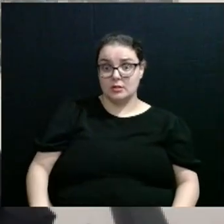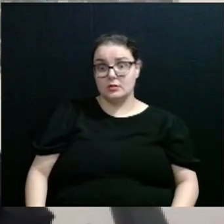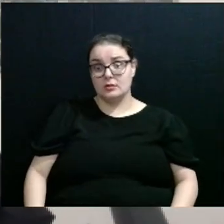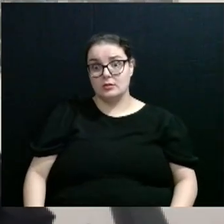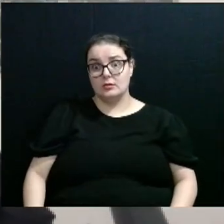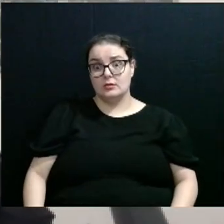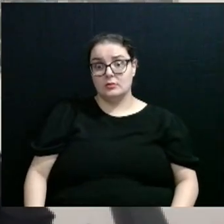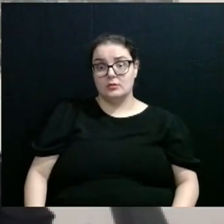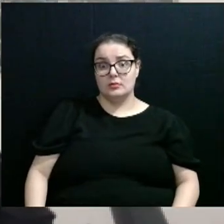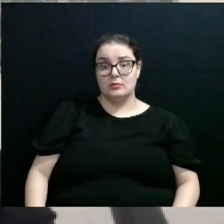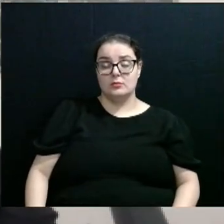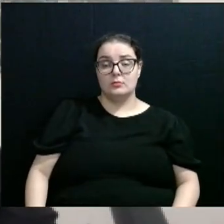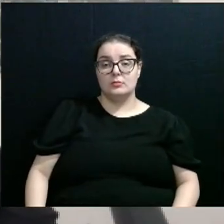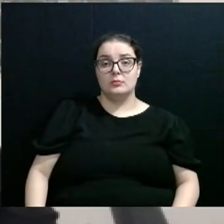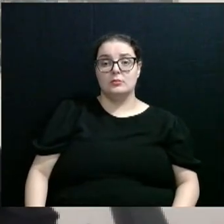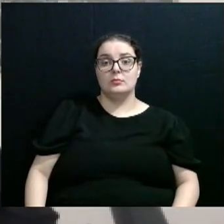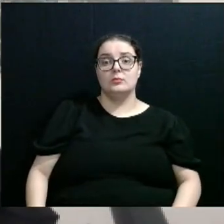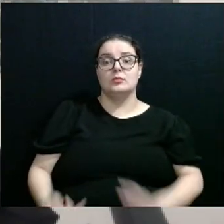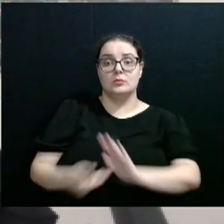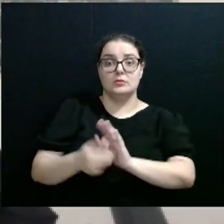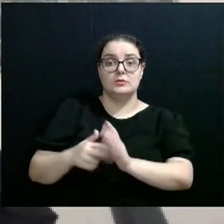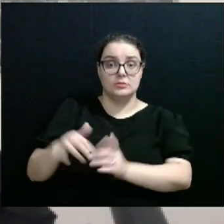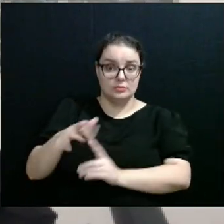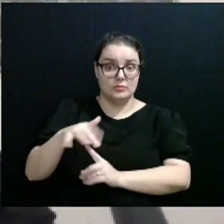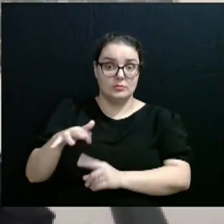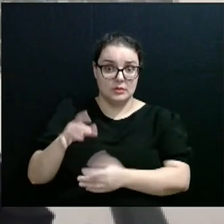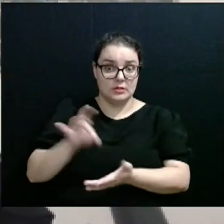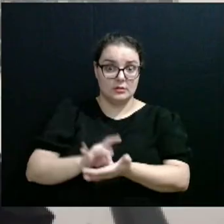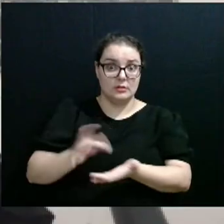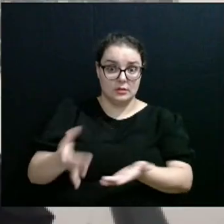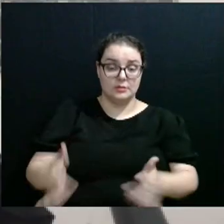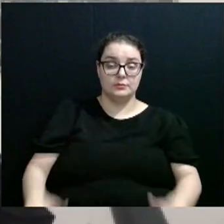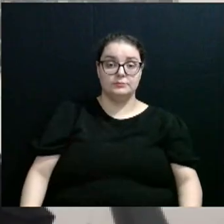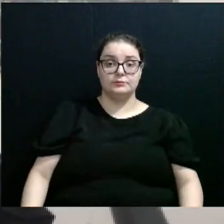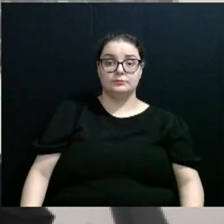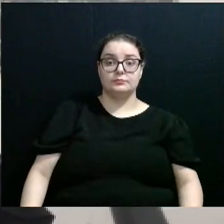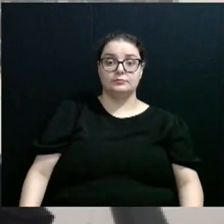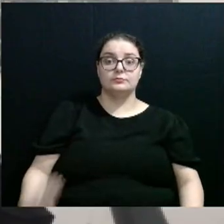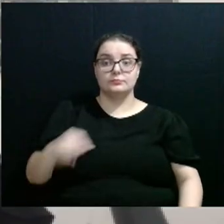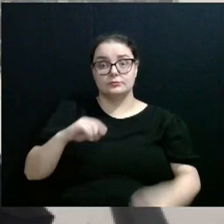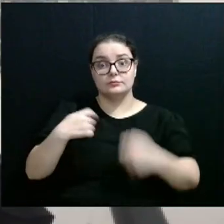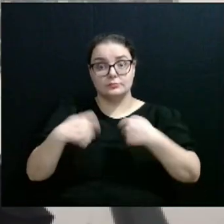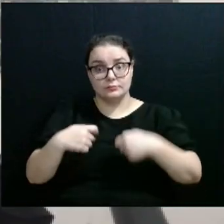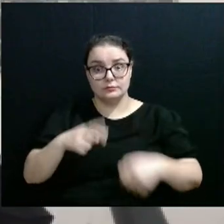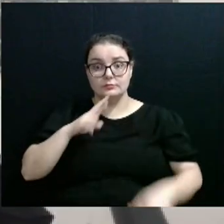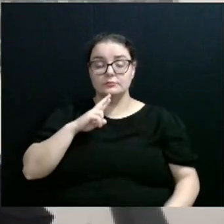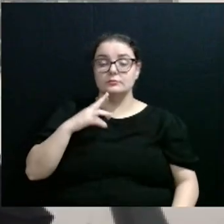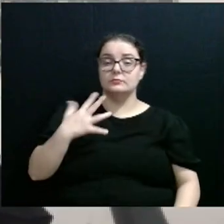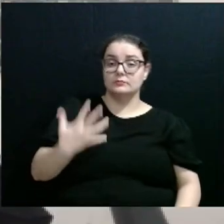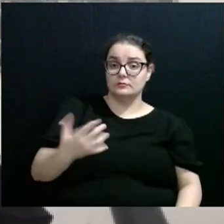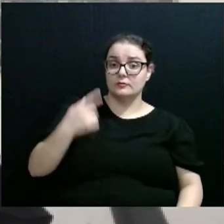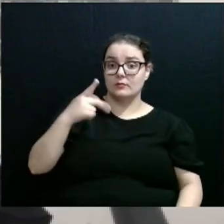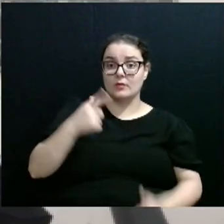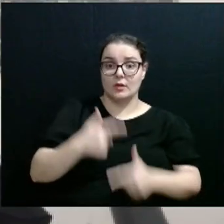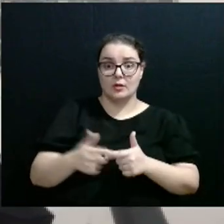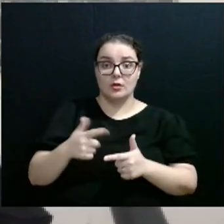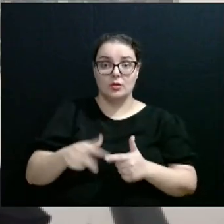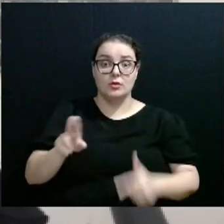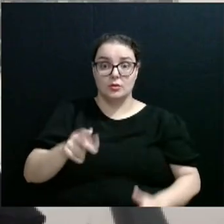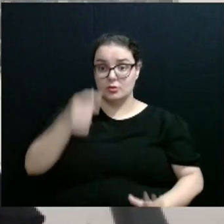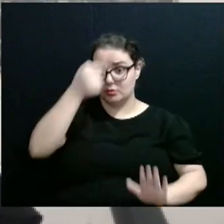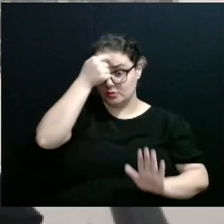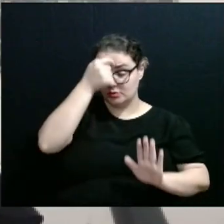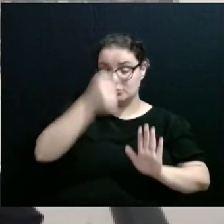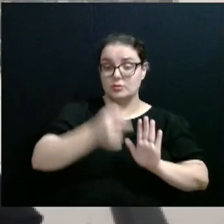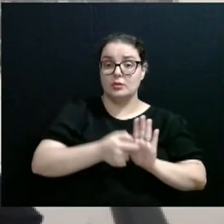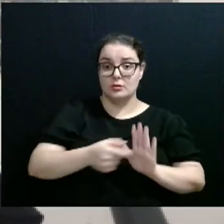sentido ambiental mesmo. Se você precisa resolver o seu problema usando inteligência artificial, eu